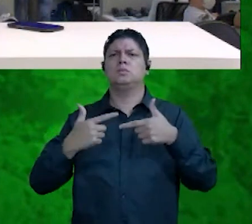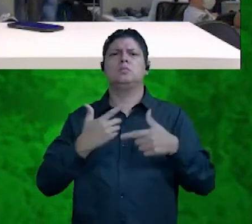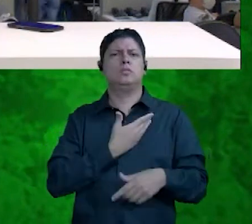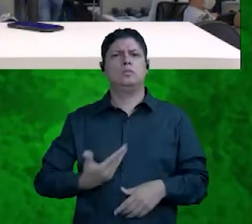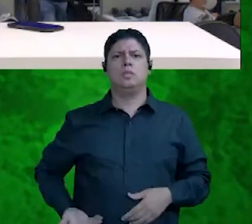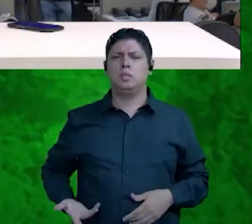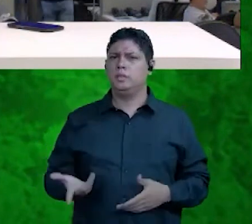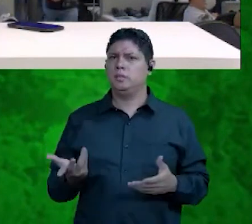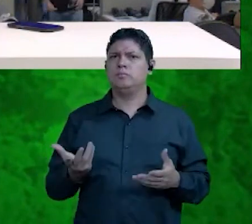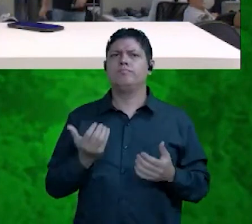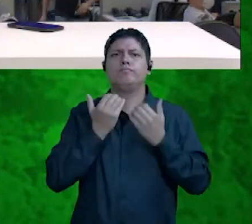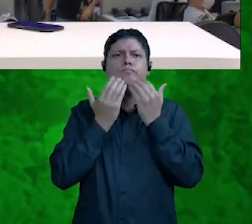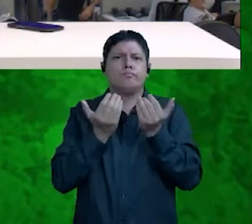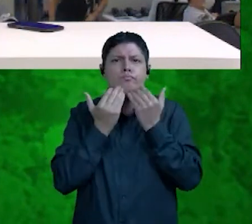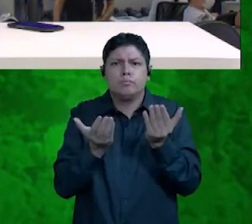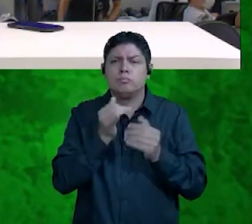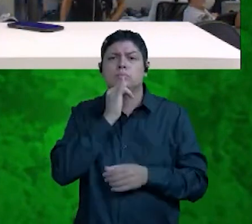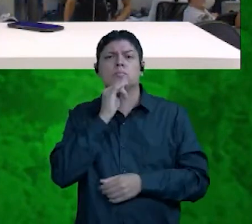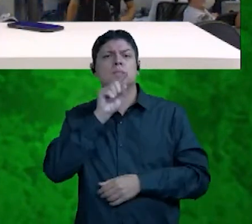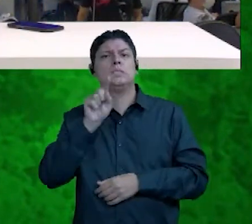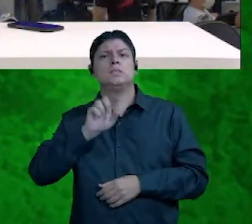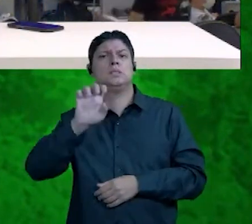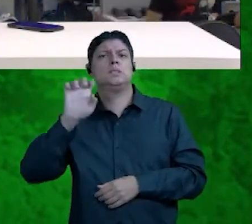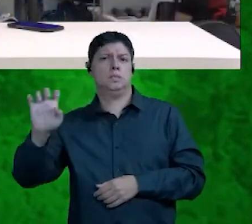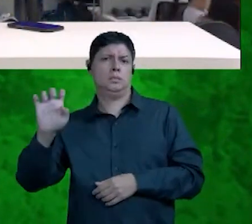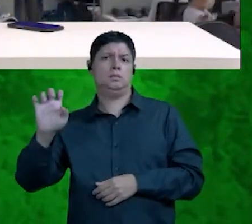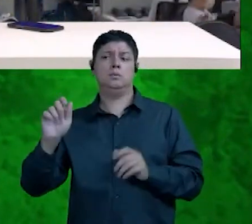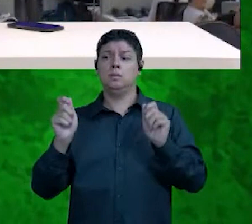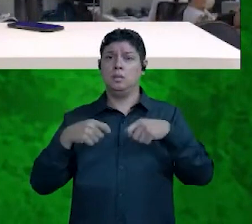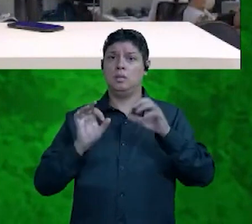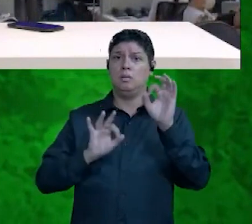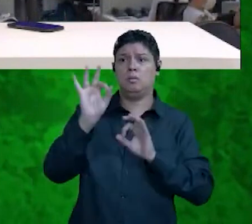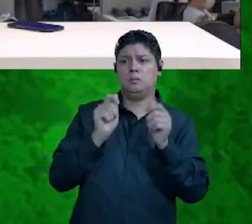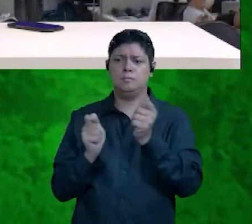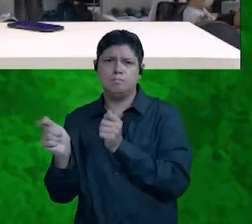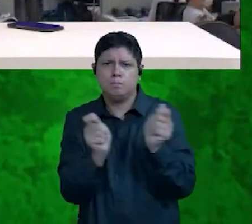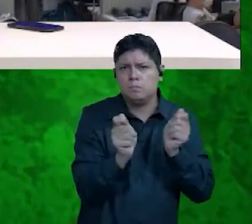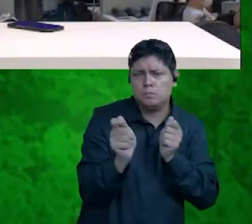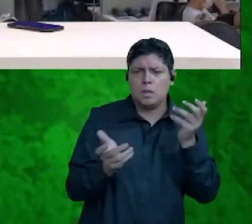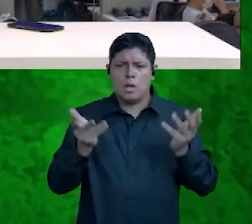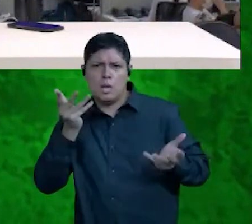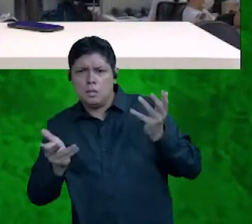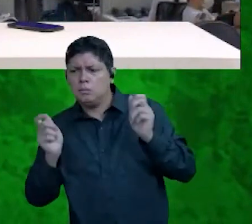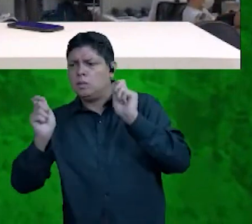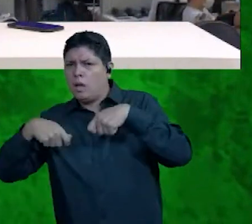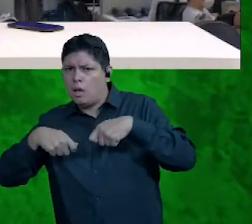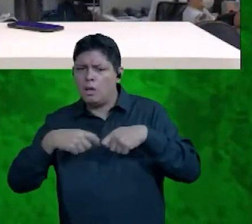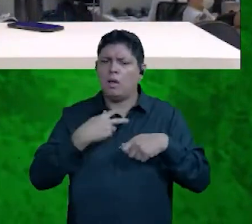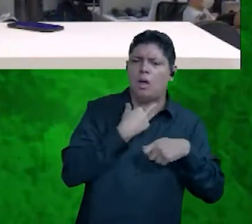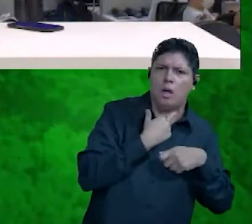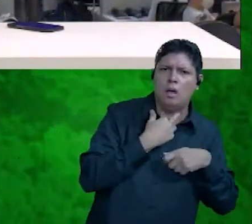podia pacificar essa gravíssima contradição entre o que pode e o que não pode, entre produzir, preservar,